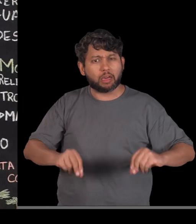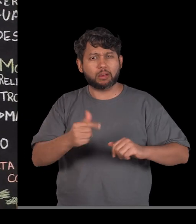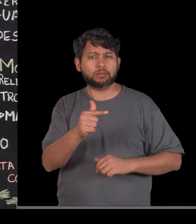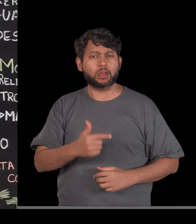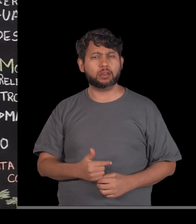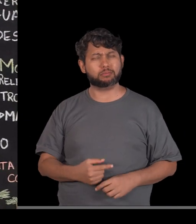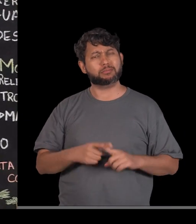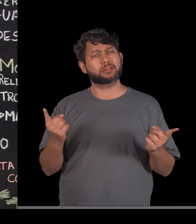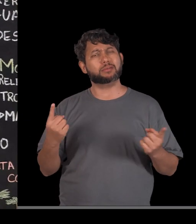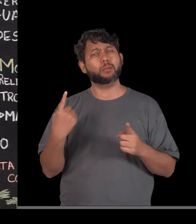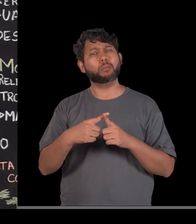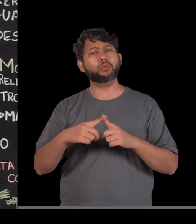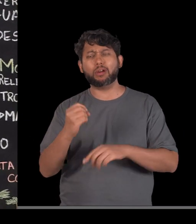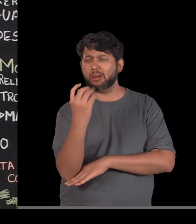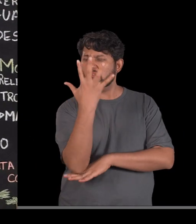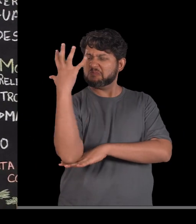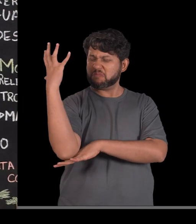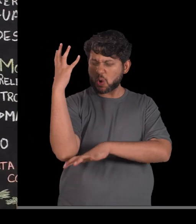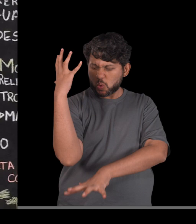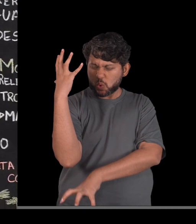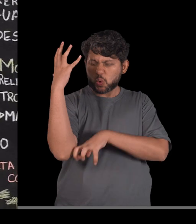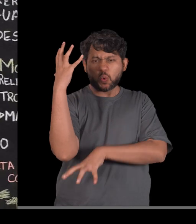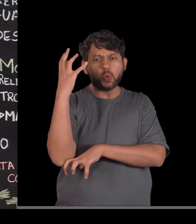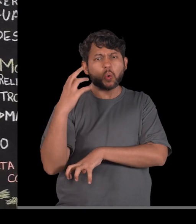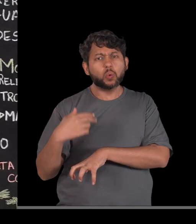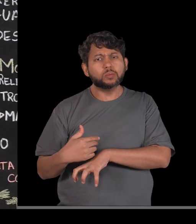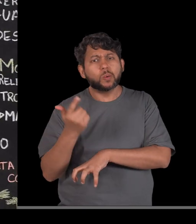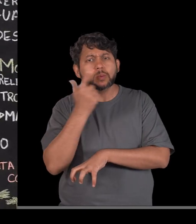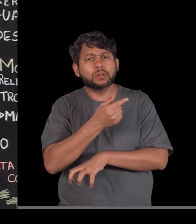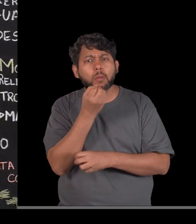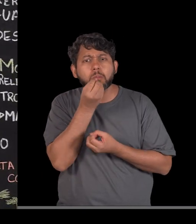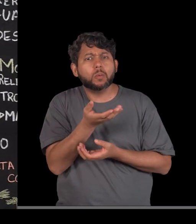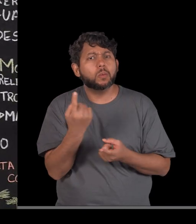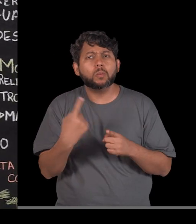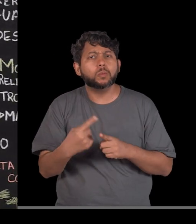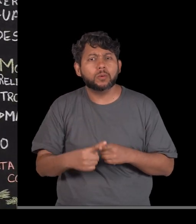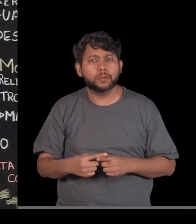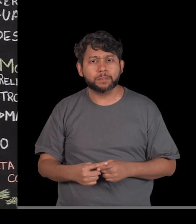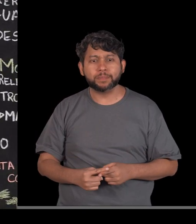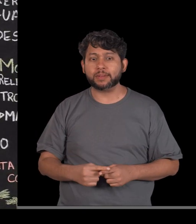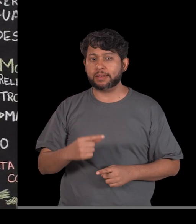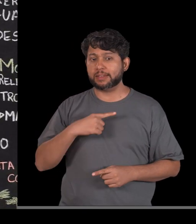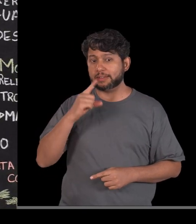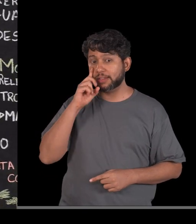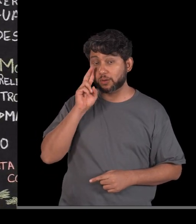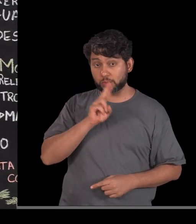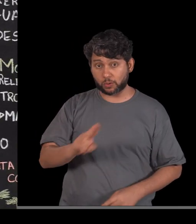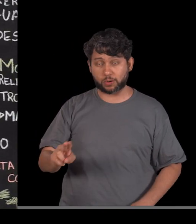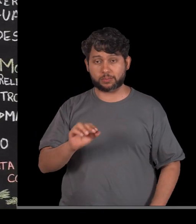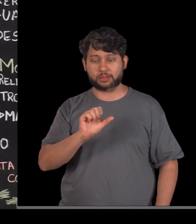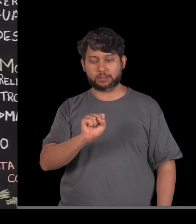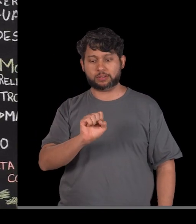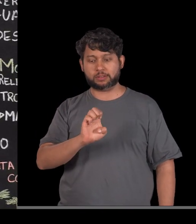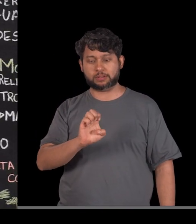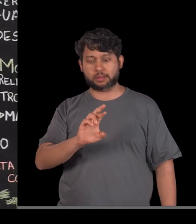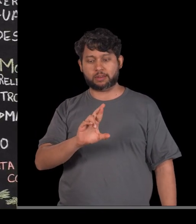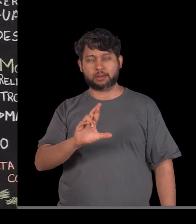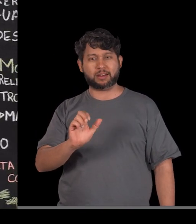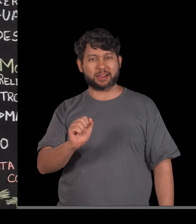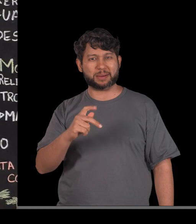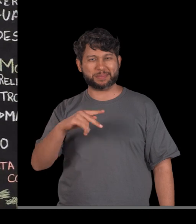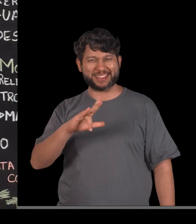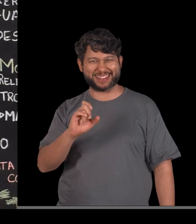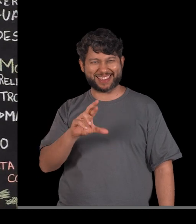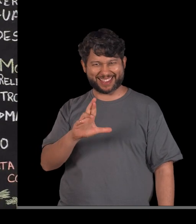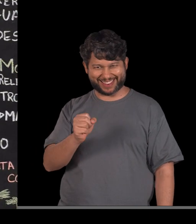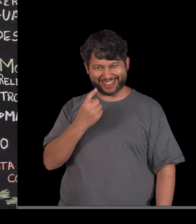de onde é que vem tanto nutriente para desenvolver e manter aquela floresta? Vem de uma camada chamada camada de serrapilheira. O que é